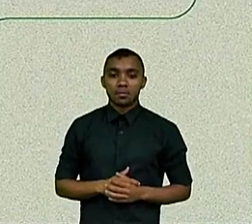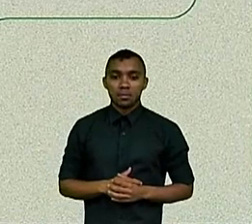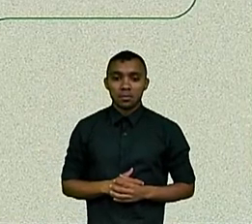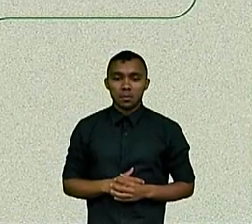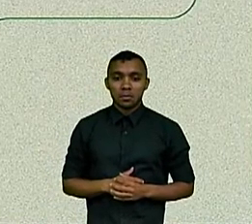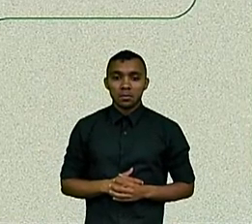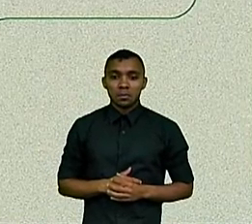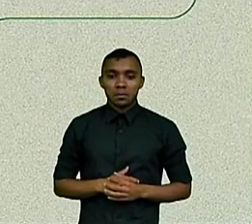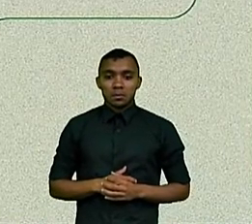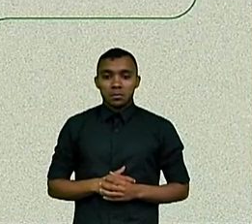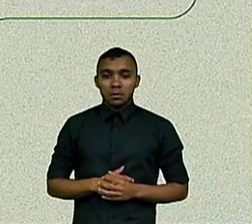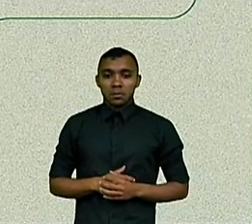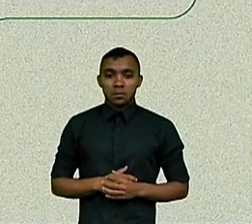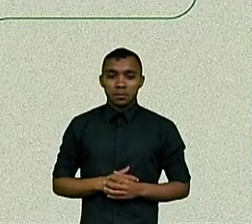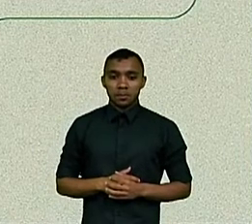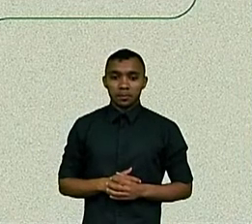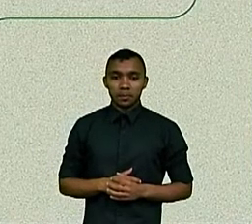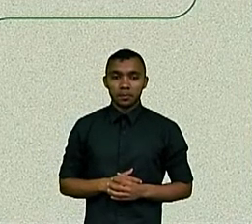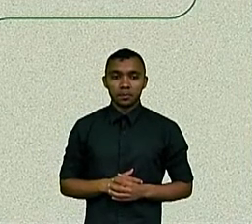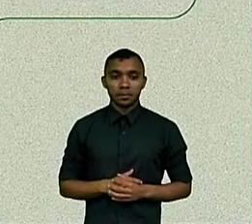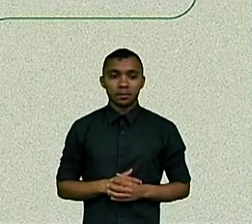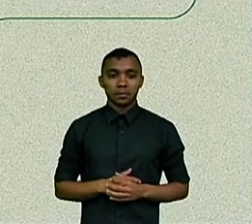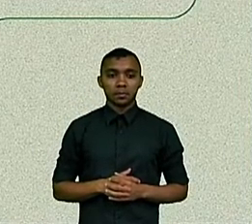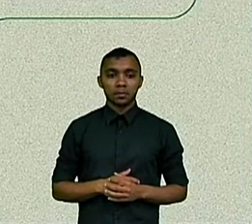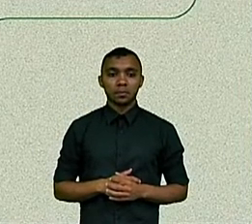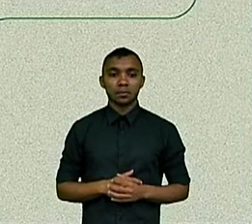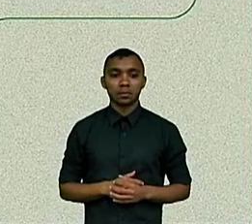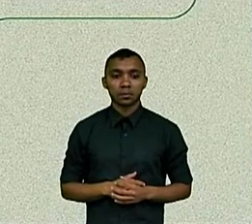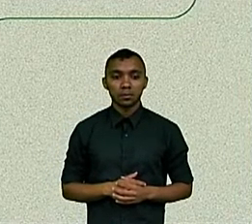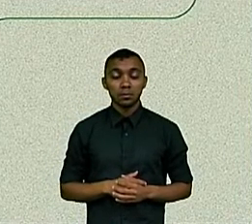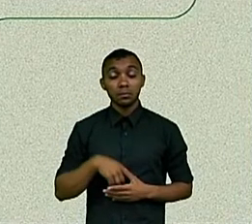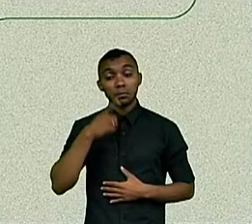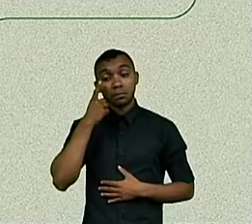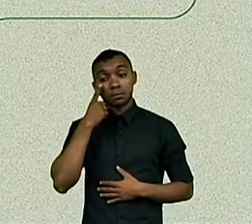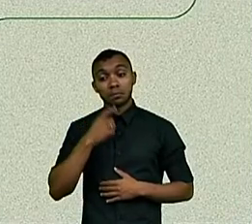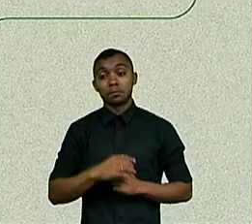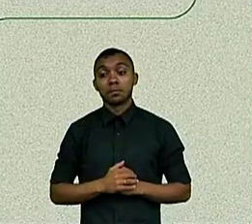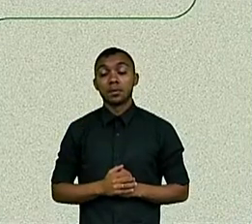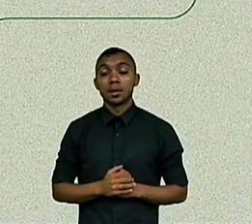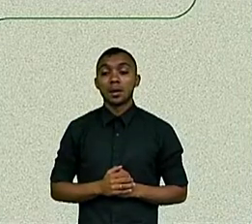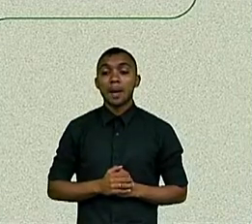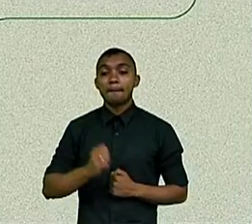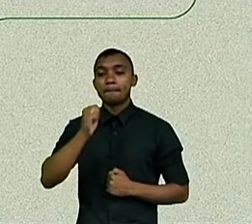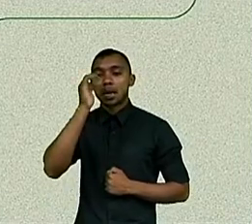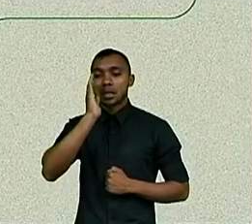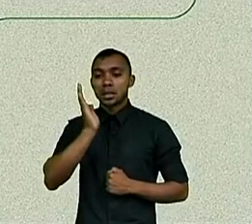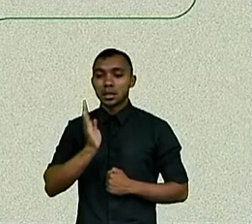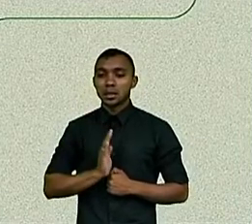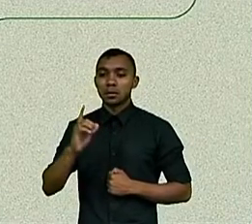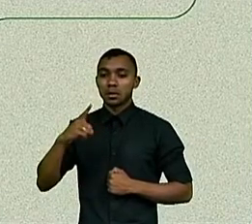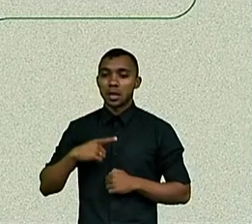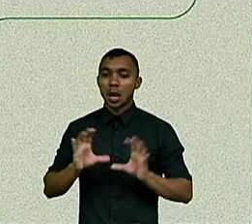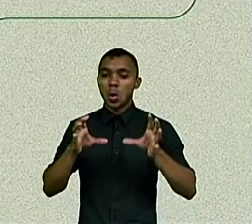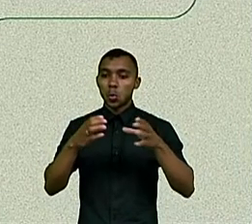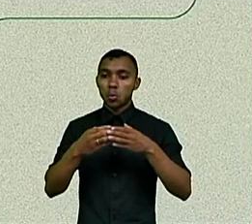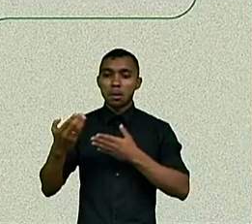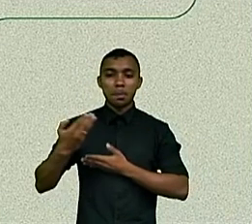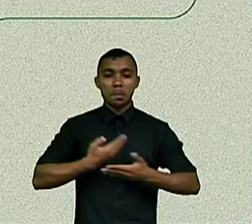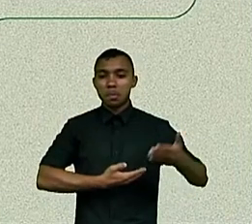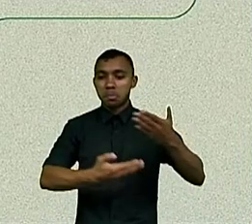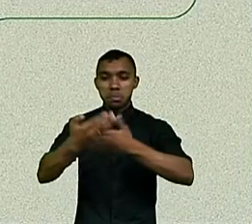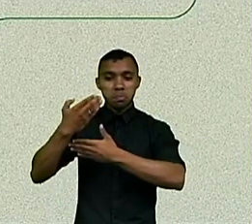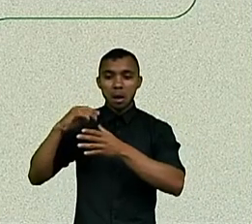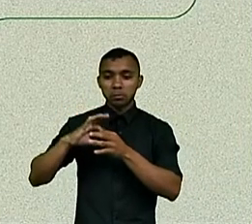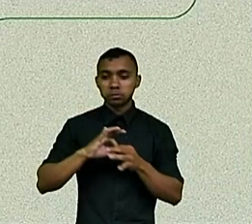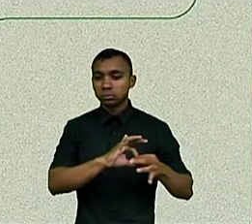artigo a gente tem assim ó a República Federativa do Brasil formada pela união indissolúvel dos Estados municípios do